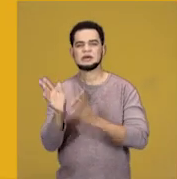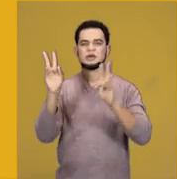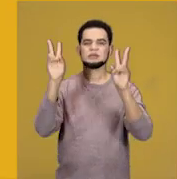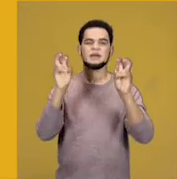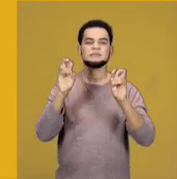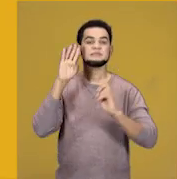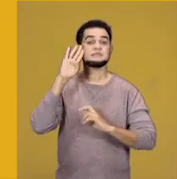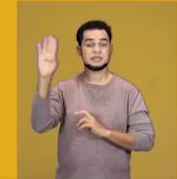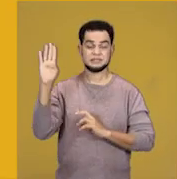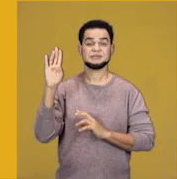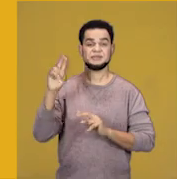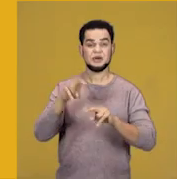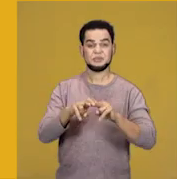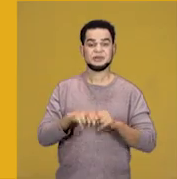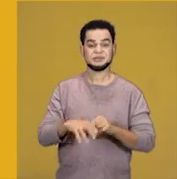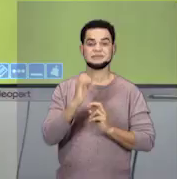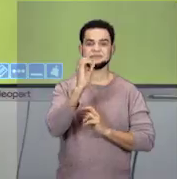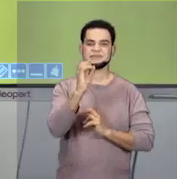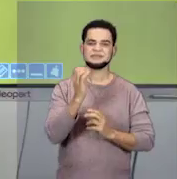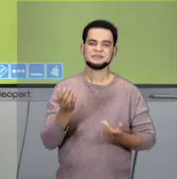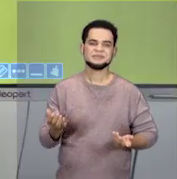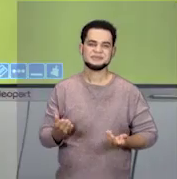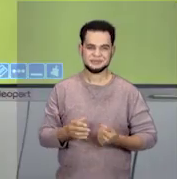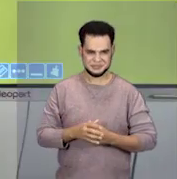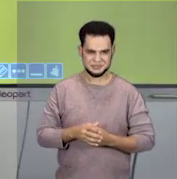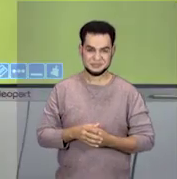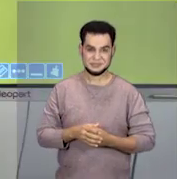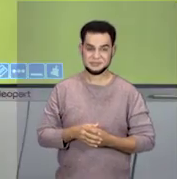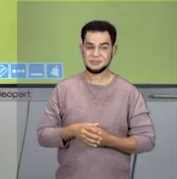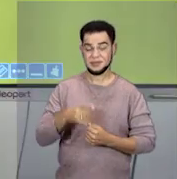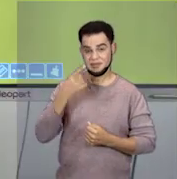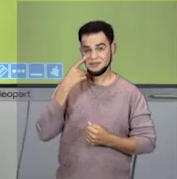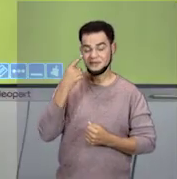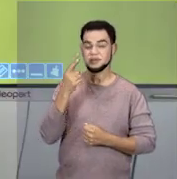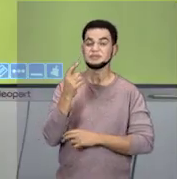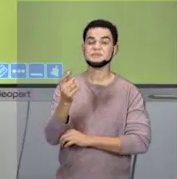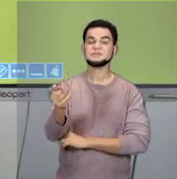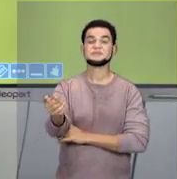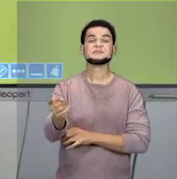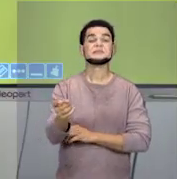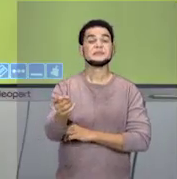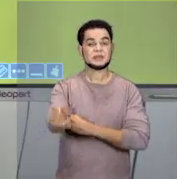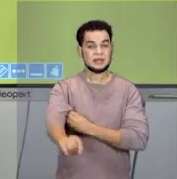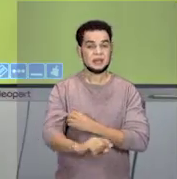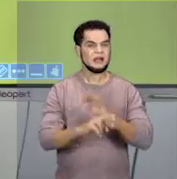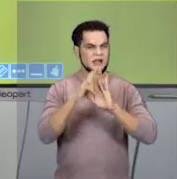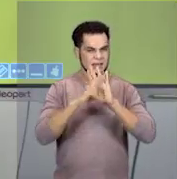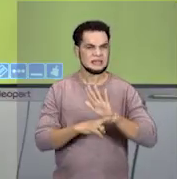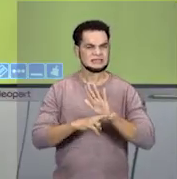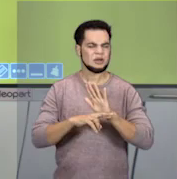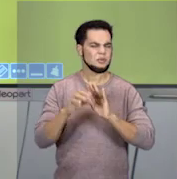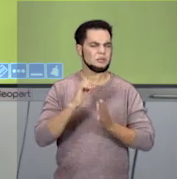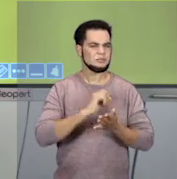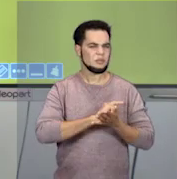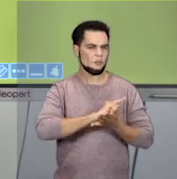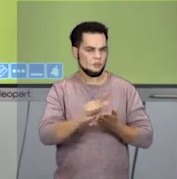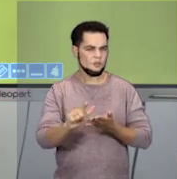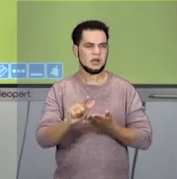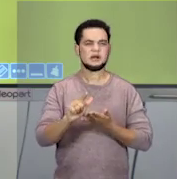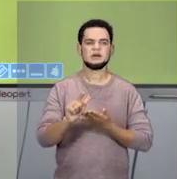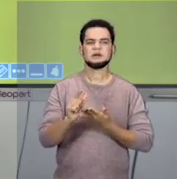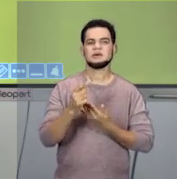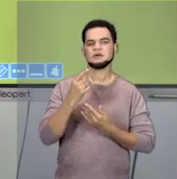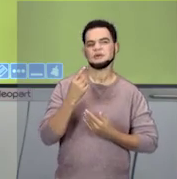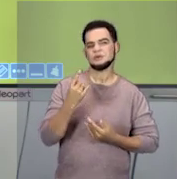redação. Veja que a gente tem o top, né? Redações em branco, 1,12% das pessoas, que